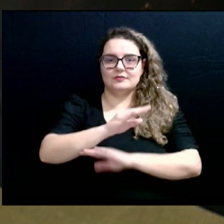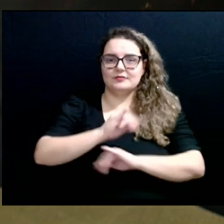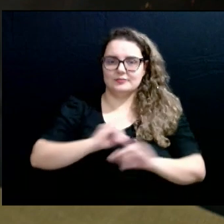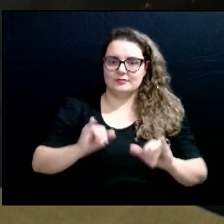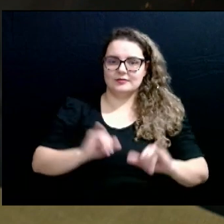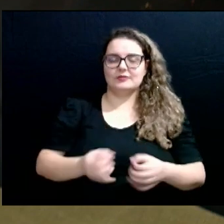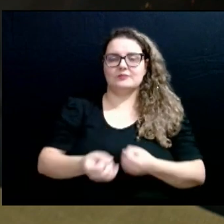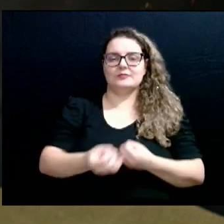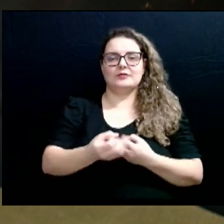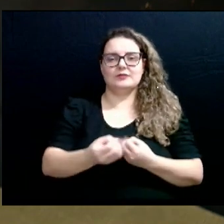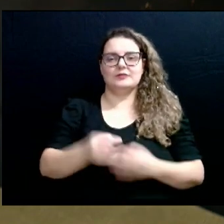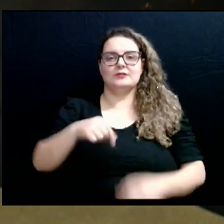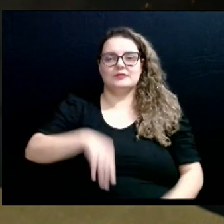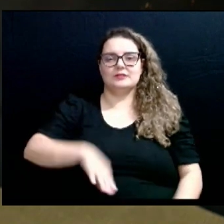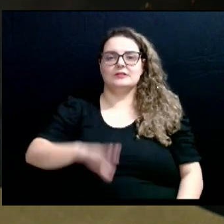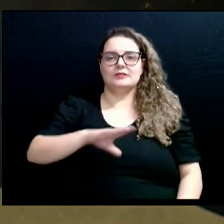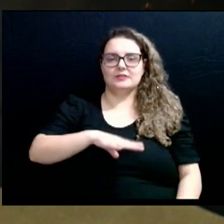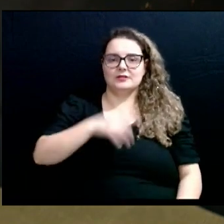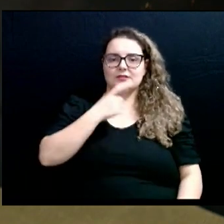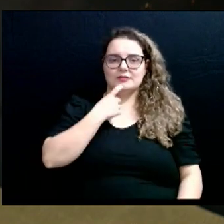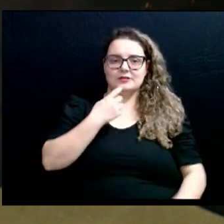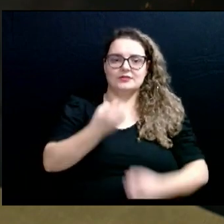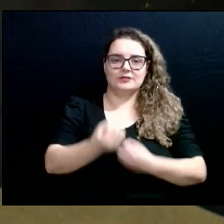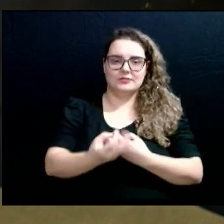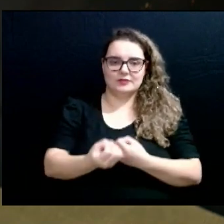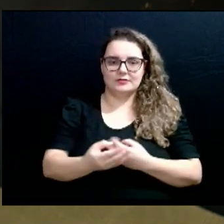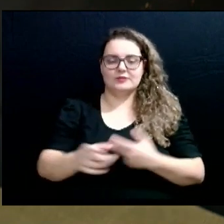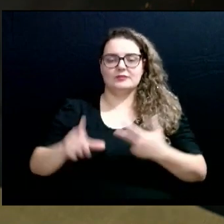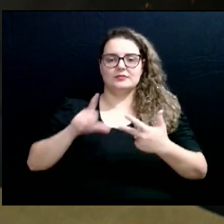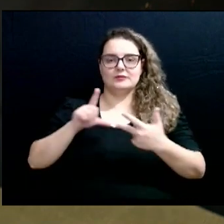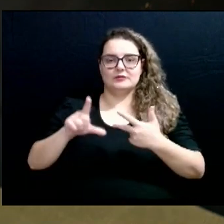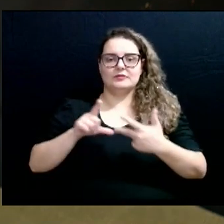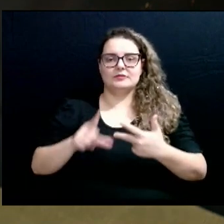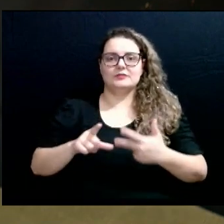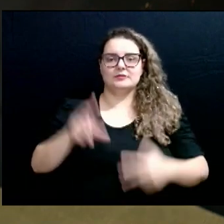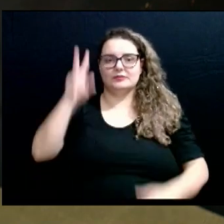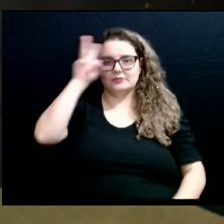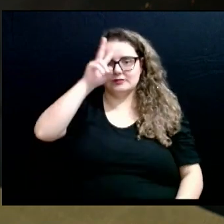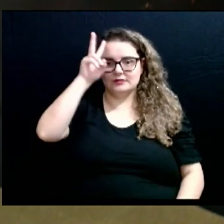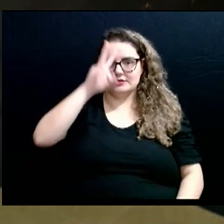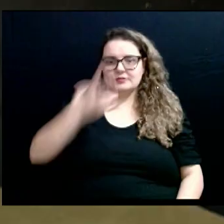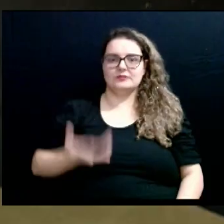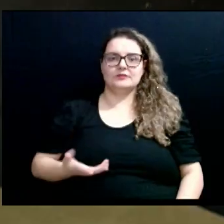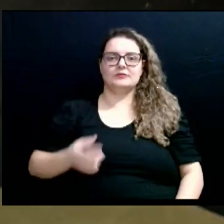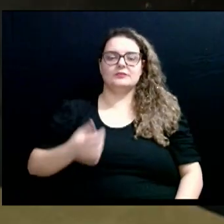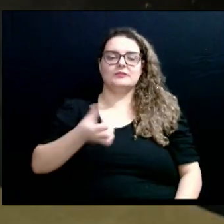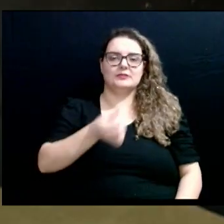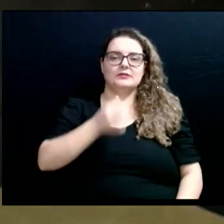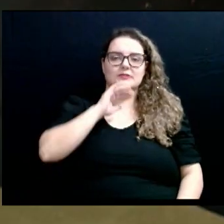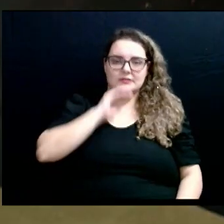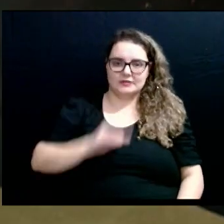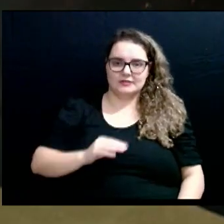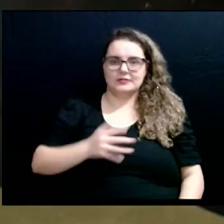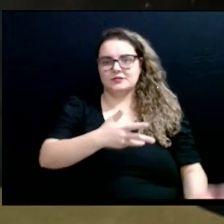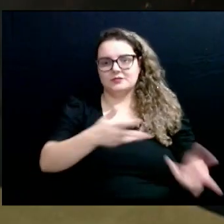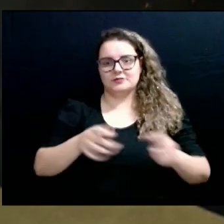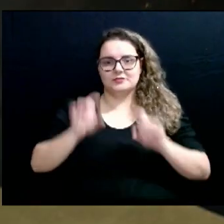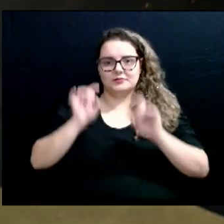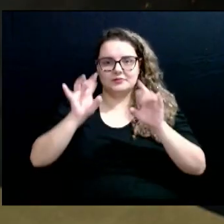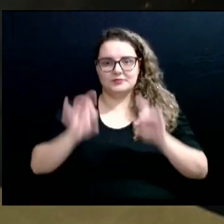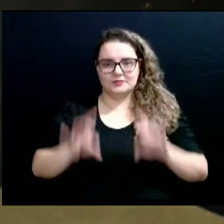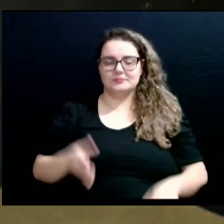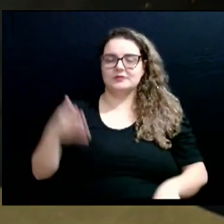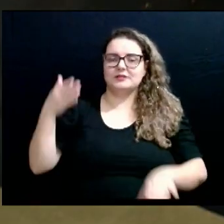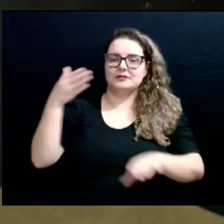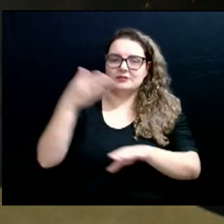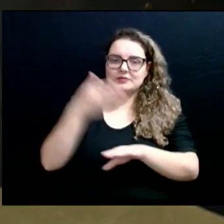de Campinas, informações do Legislativo. Lembrando que às 6 da tarde você é convidado especial para participar